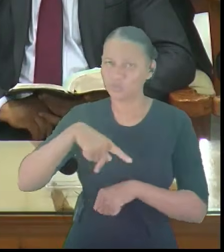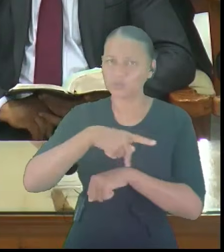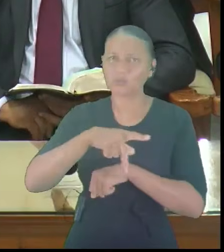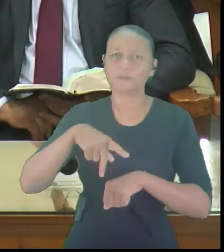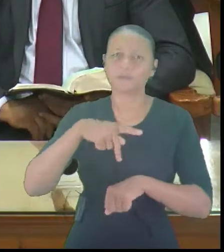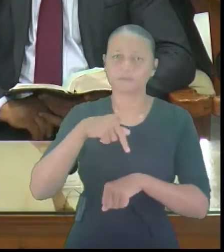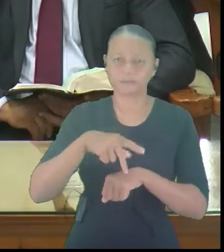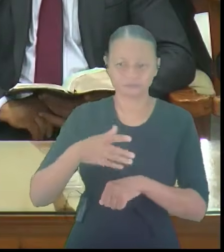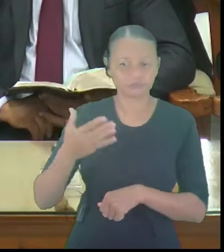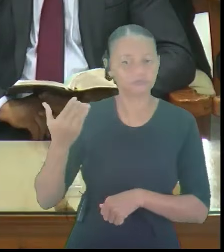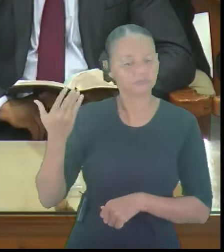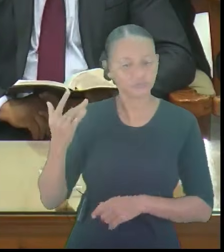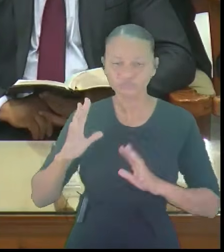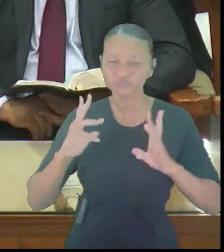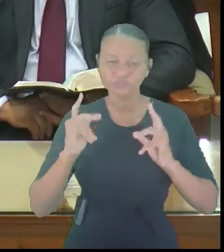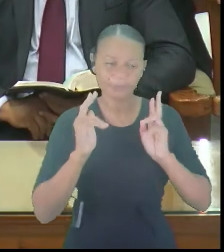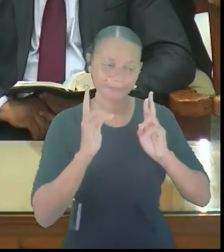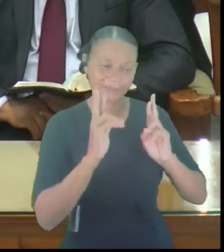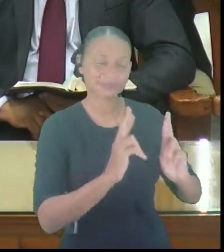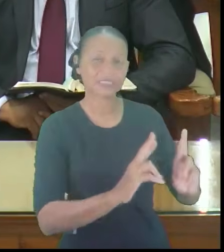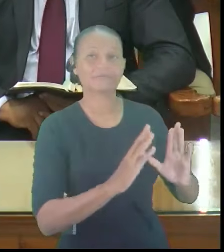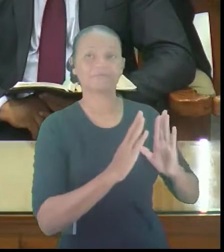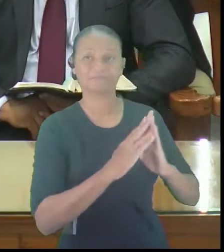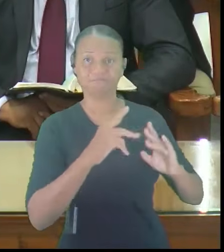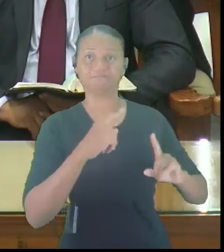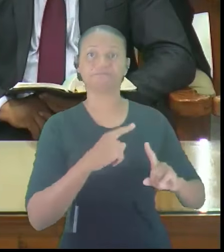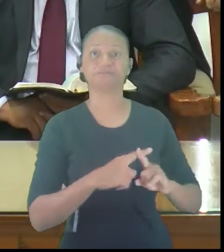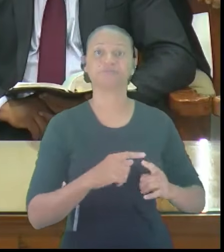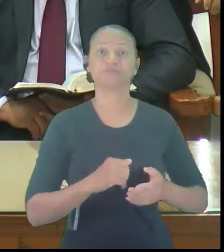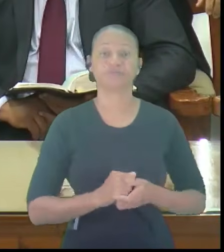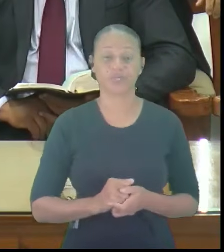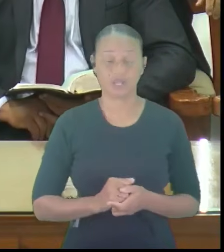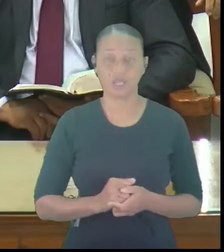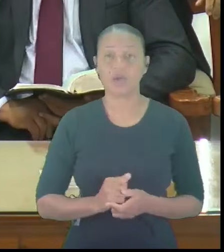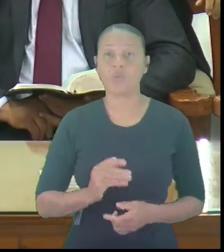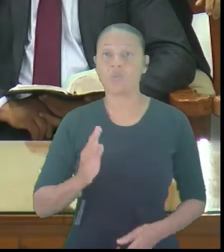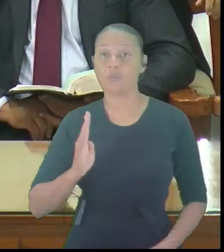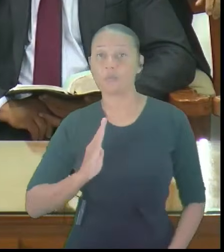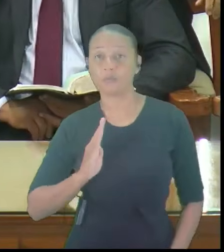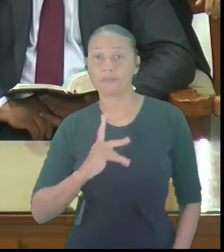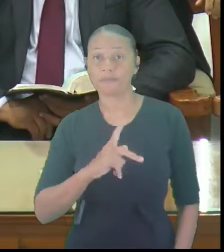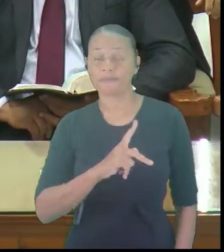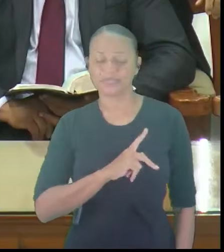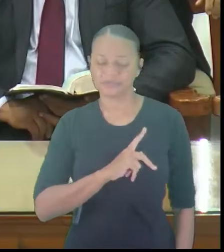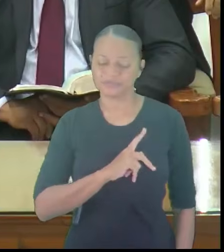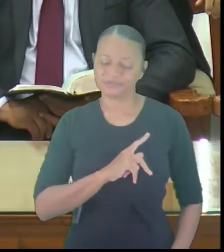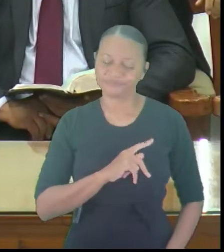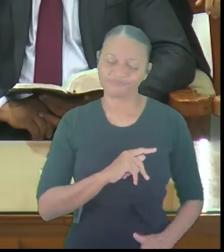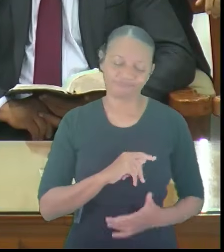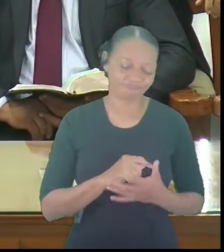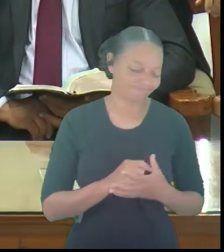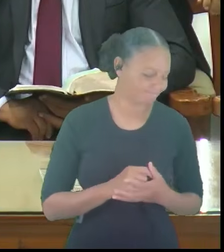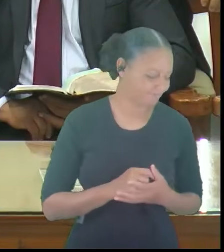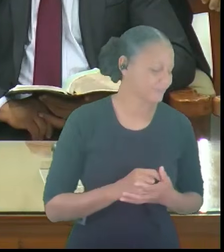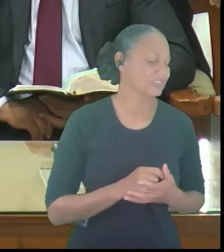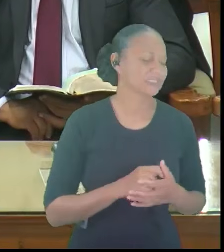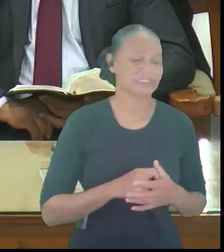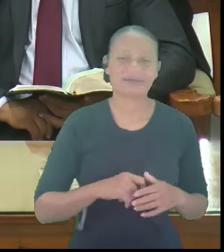uma igreja muito respeitada. O bispo daquela igreja fez uma loucura tão grande,